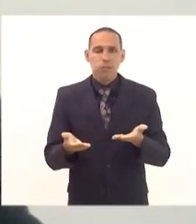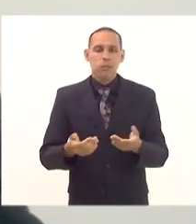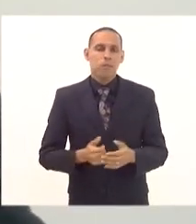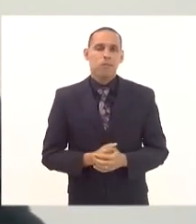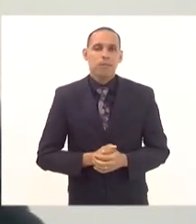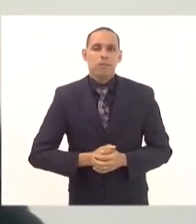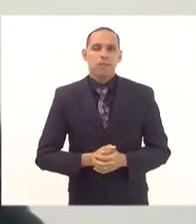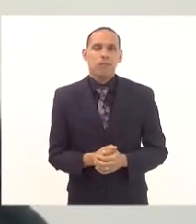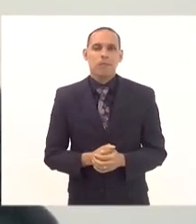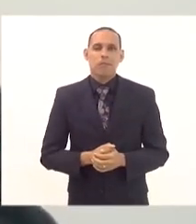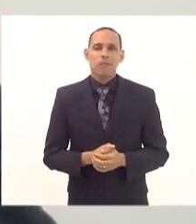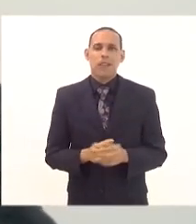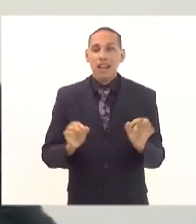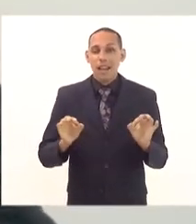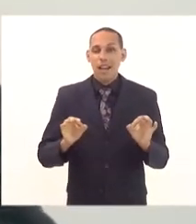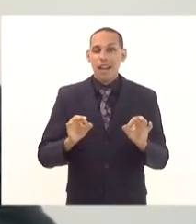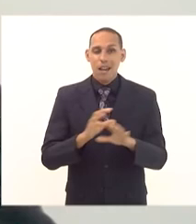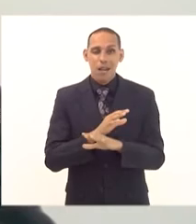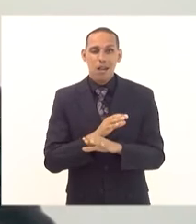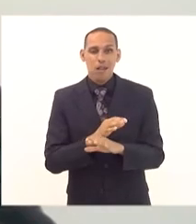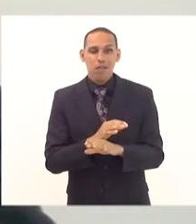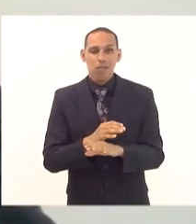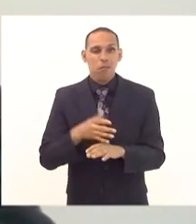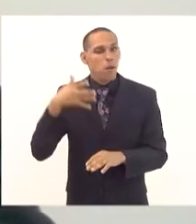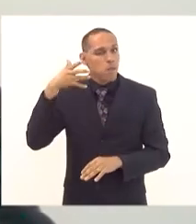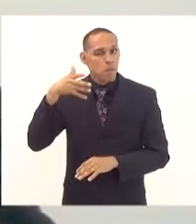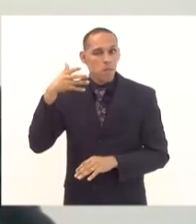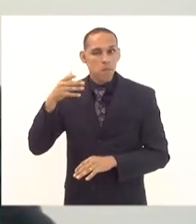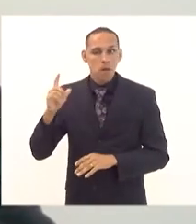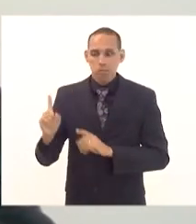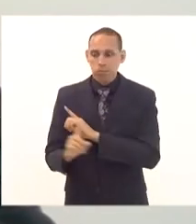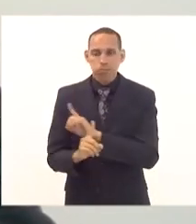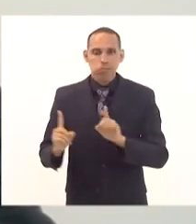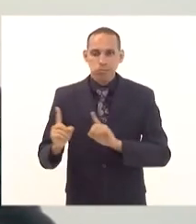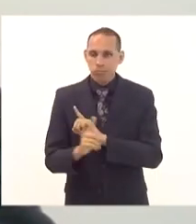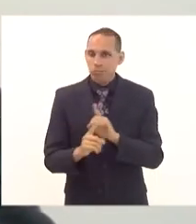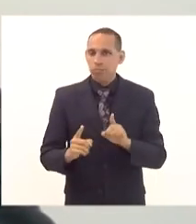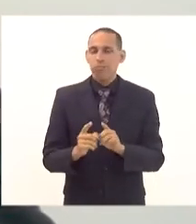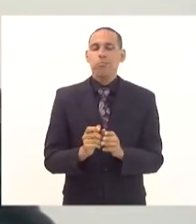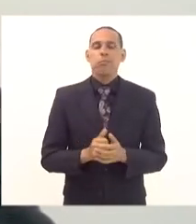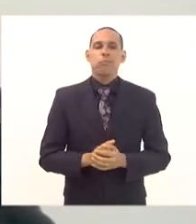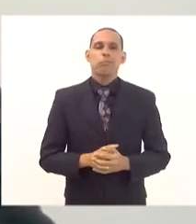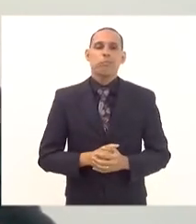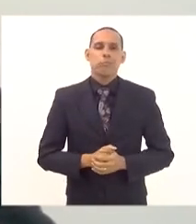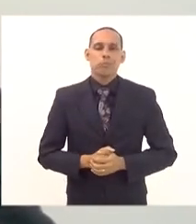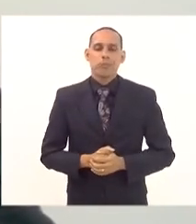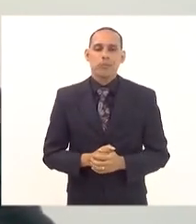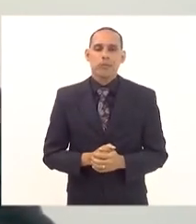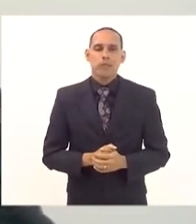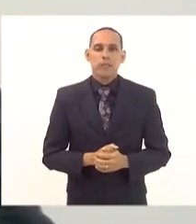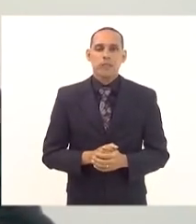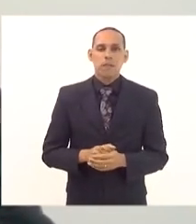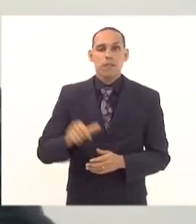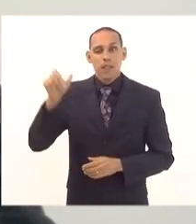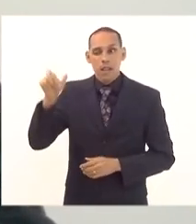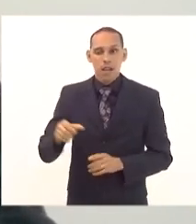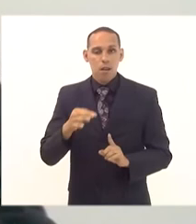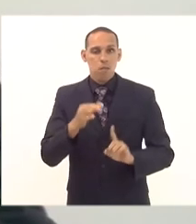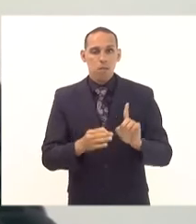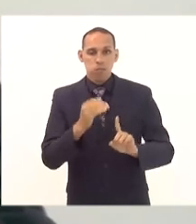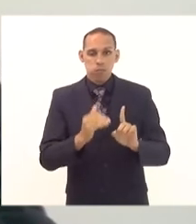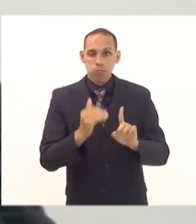palavra encerrando a nossas as nossas intervenções de convidados ao procurador-chefe